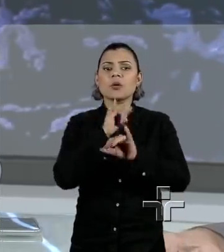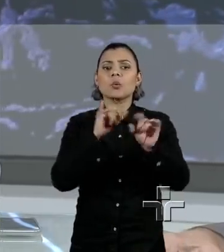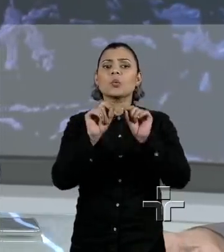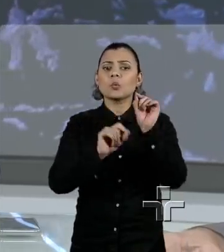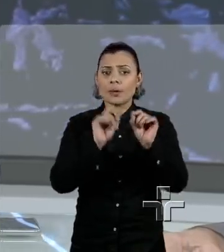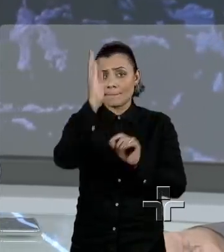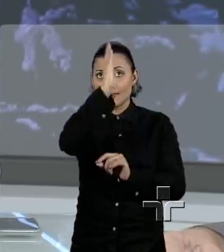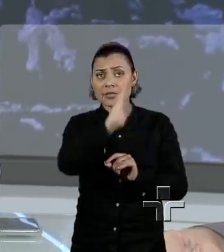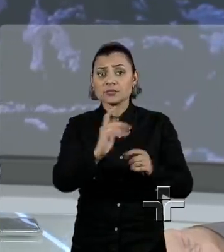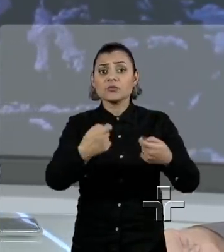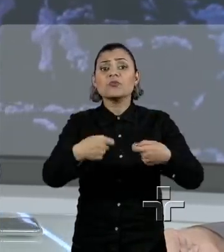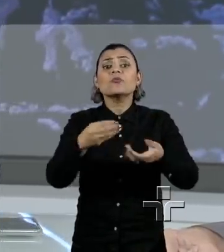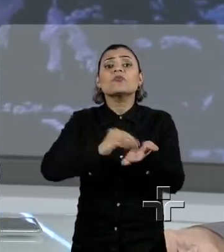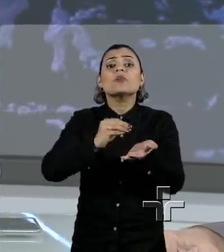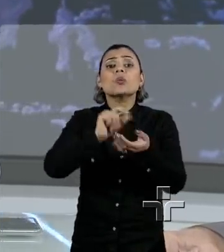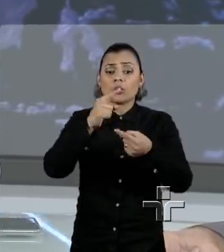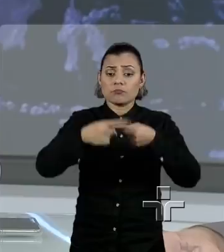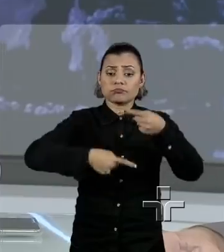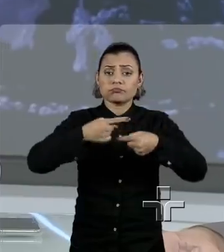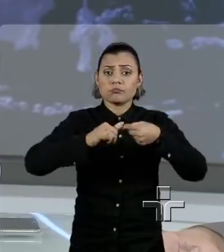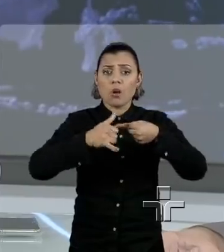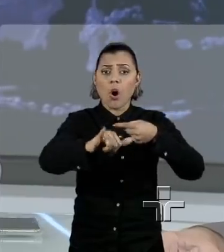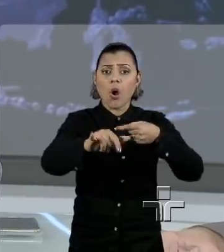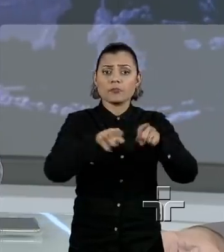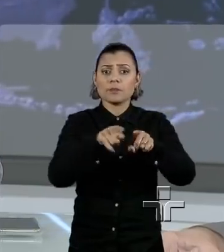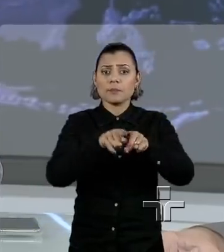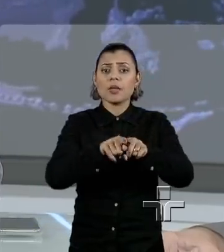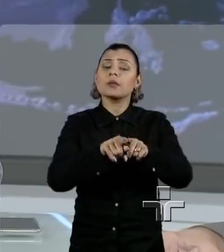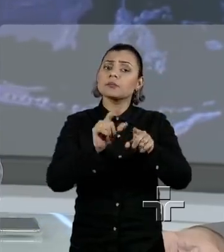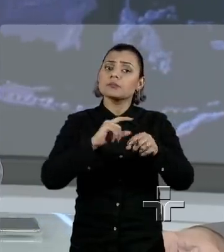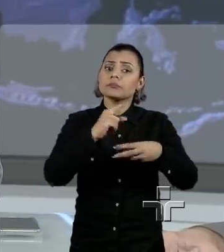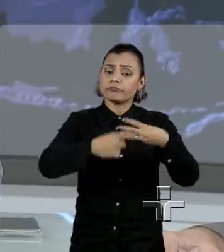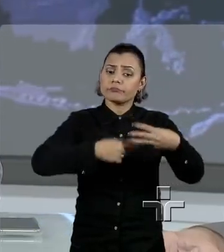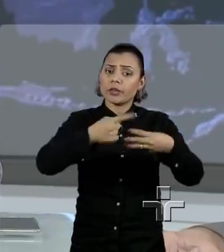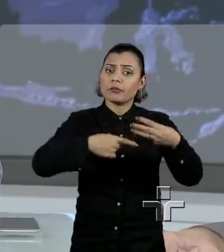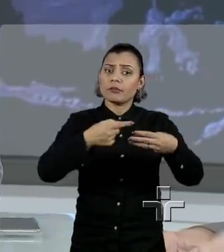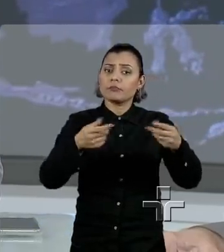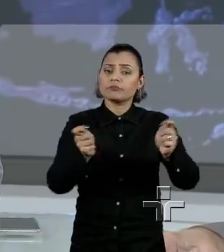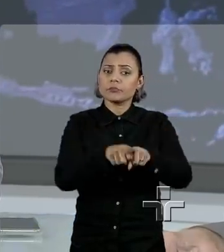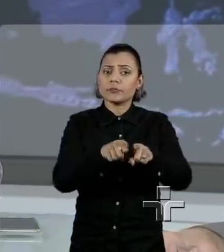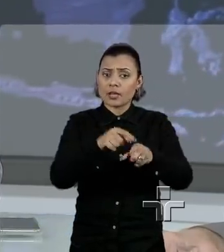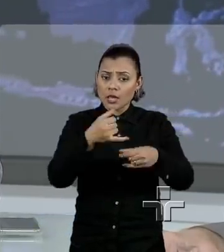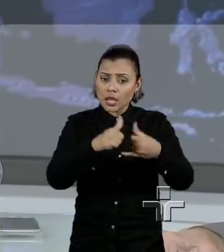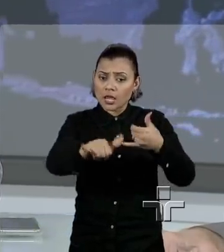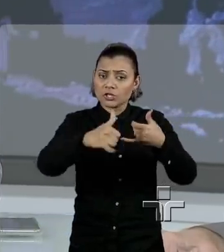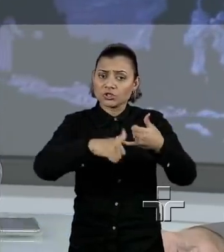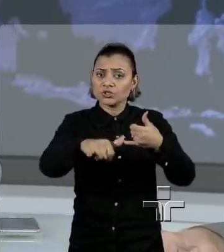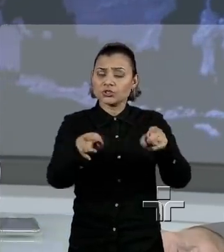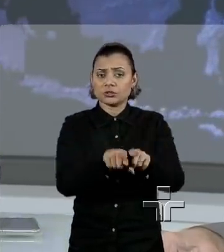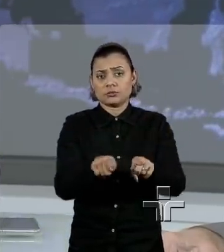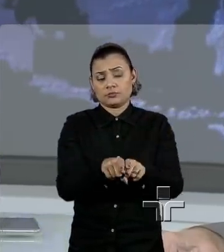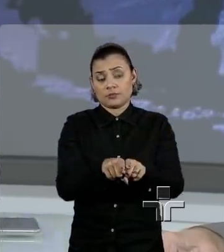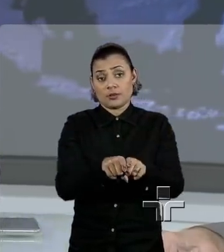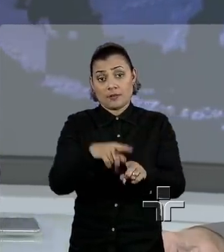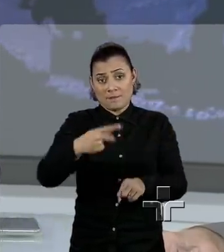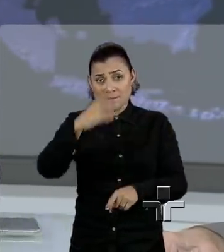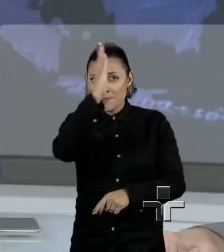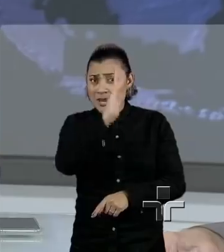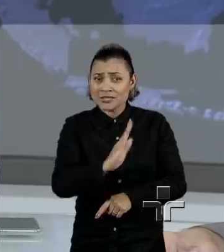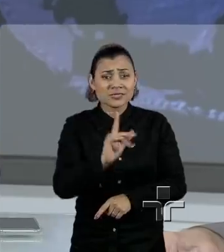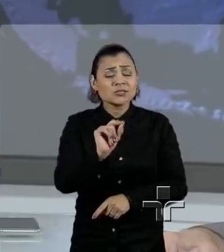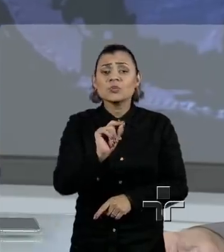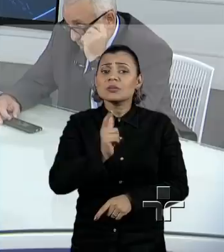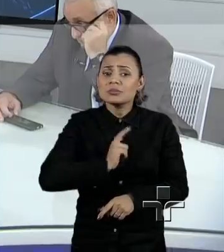sobre usina de geração de energia a partir de resíduos. E o Alessandro Carvalho, Emerson, como pode um país que é uma das